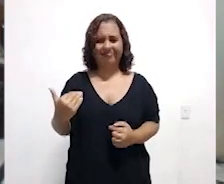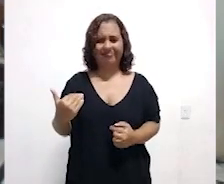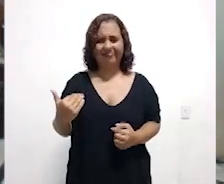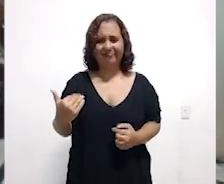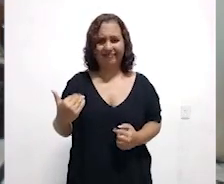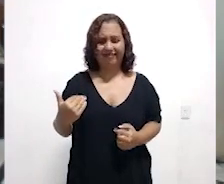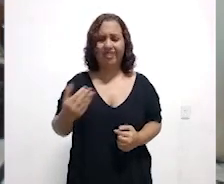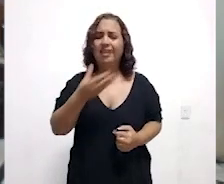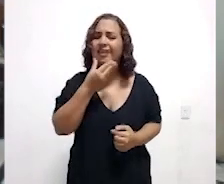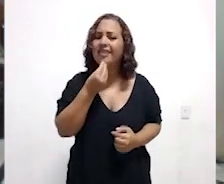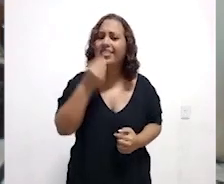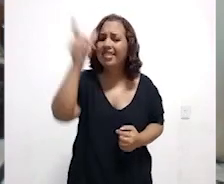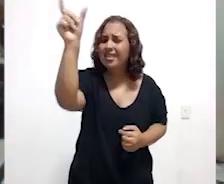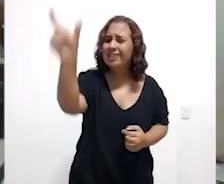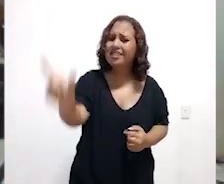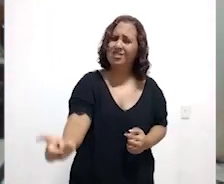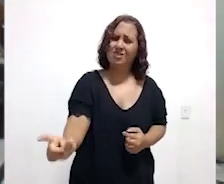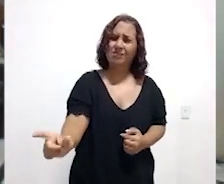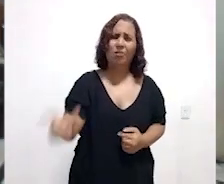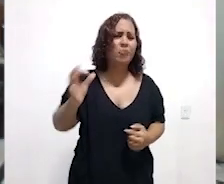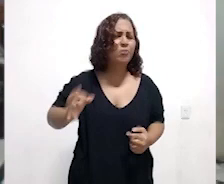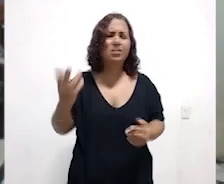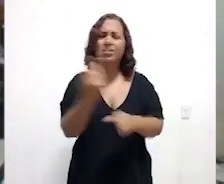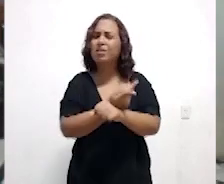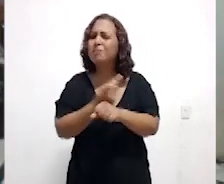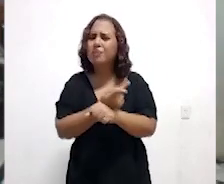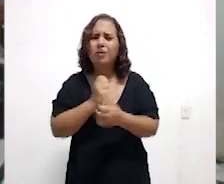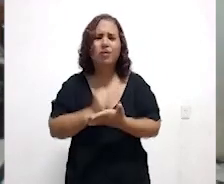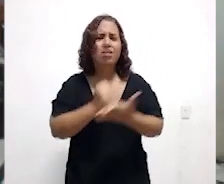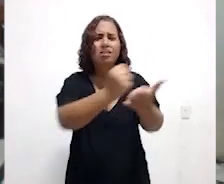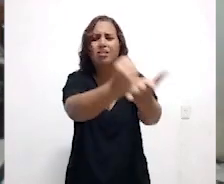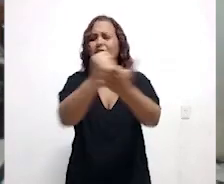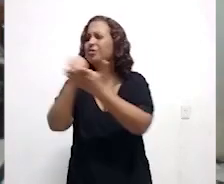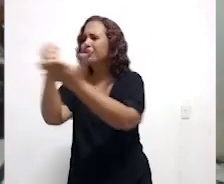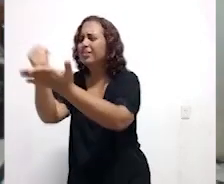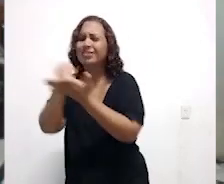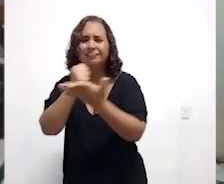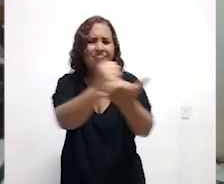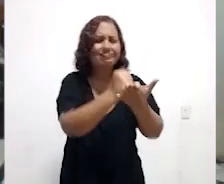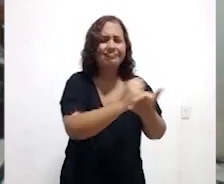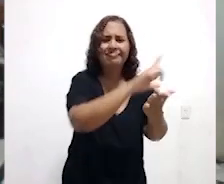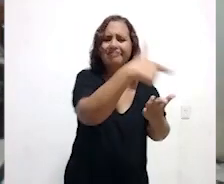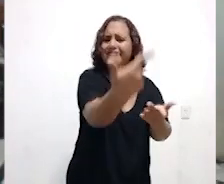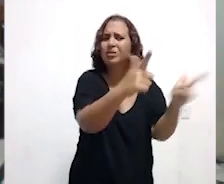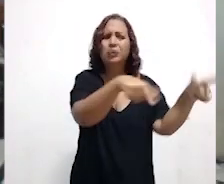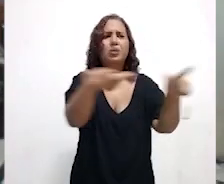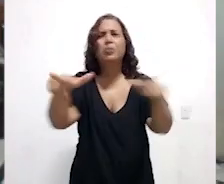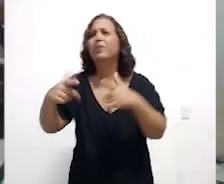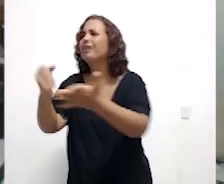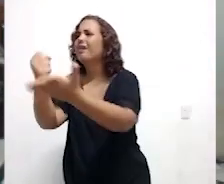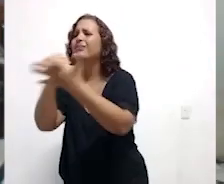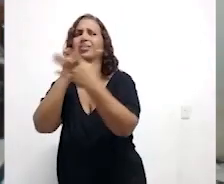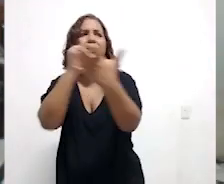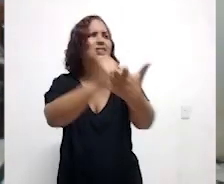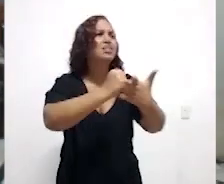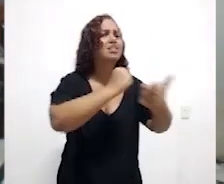Esse homem com certeza já tinha procurado ajuda em outros lugares, de outras maneiras, mas então ele